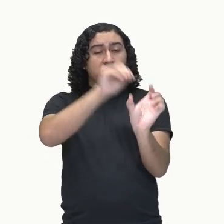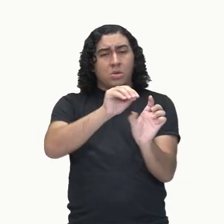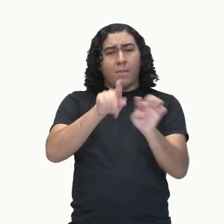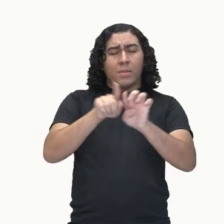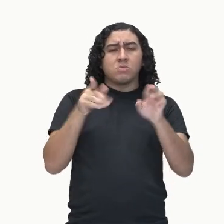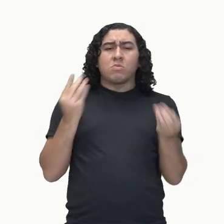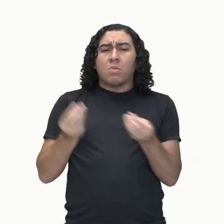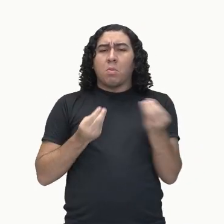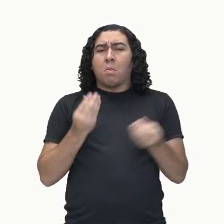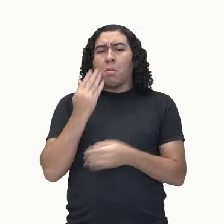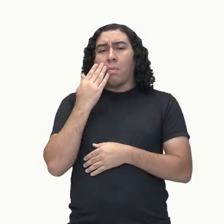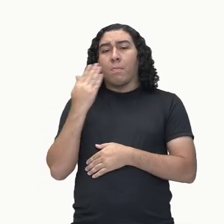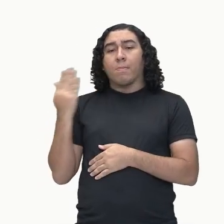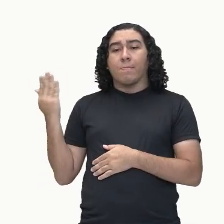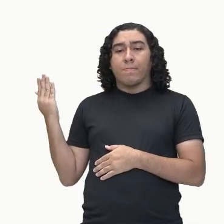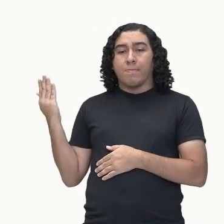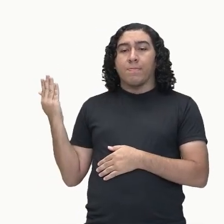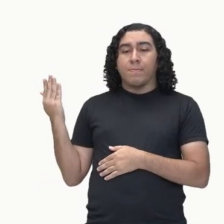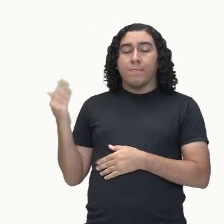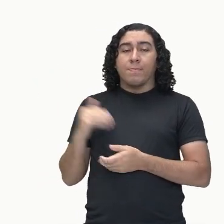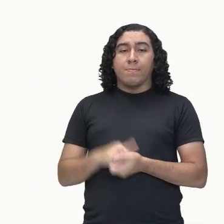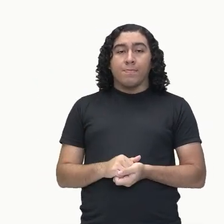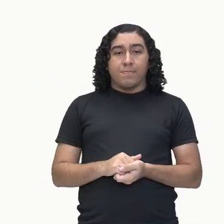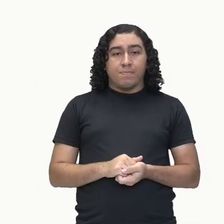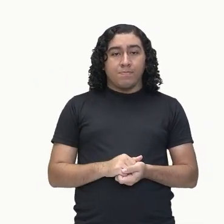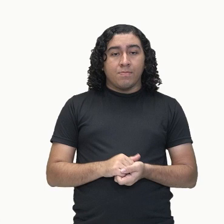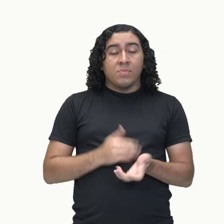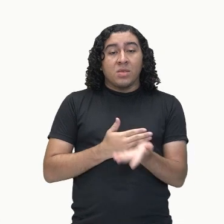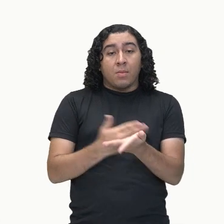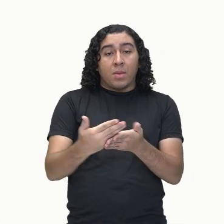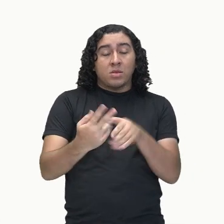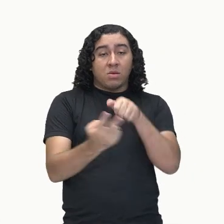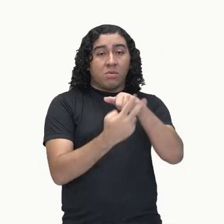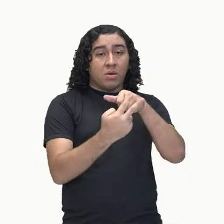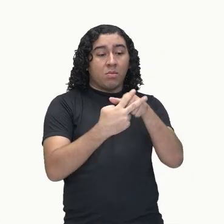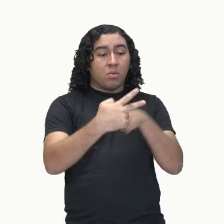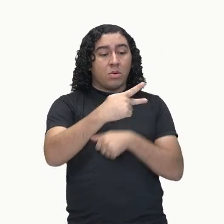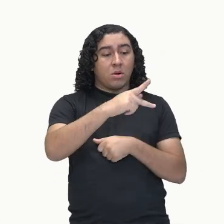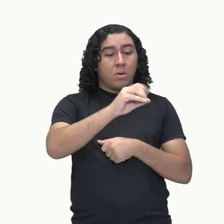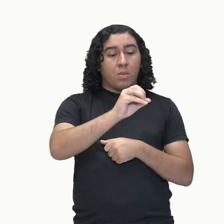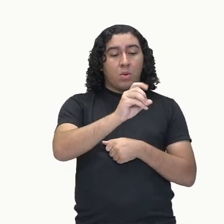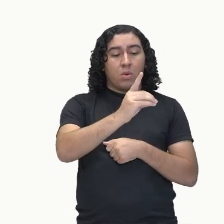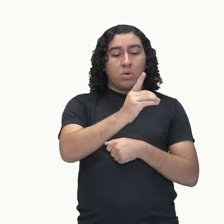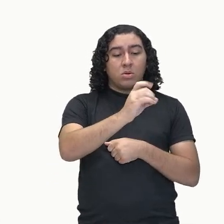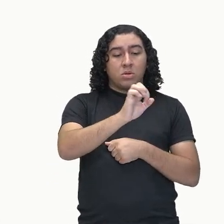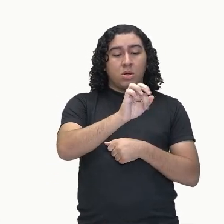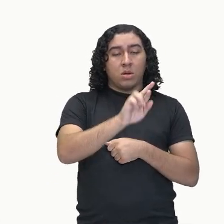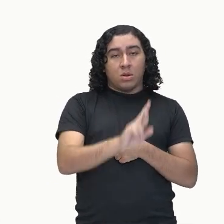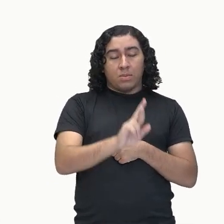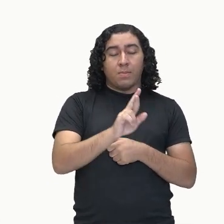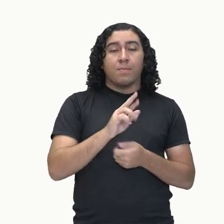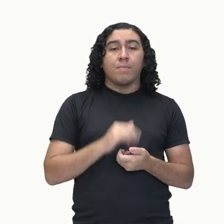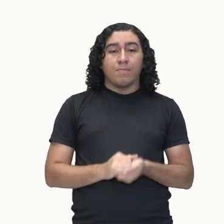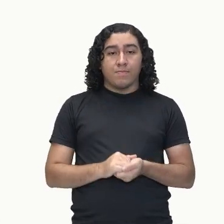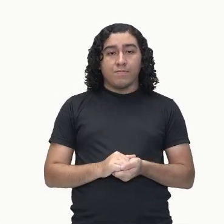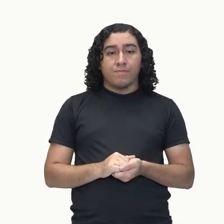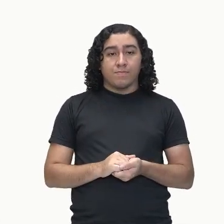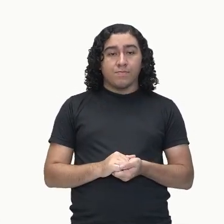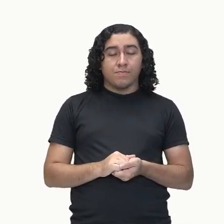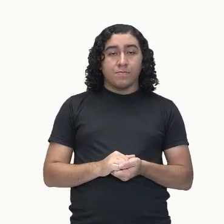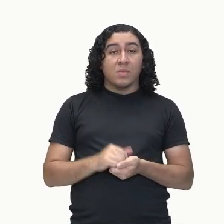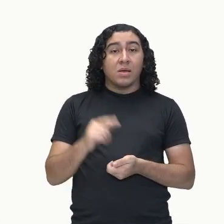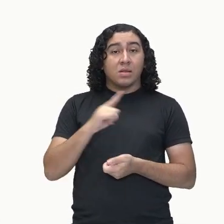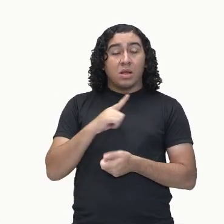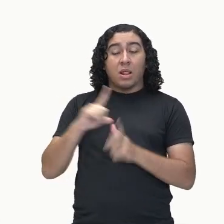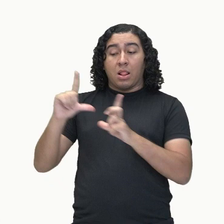professor Vamos começar com o verbo poder o verbo poder ele vai ter o acréscimo da letra